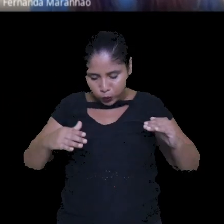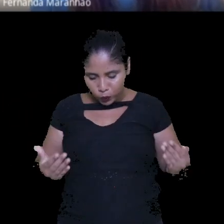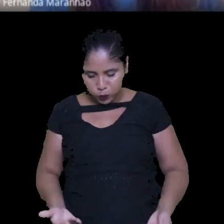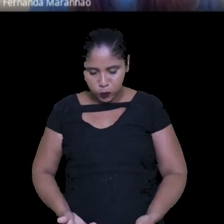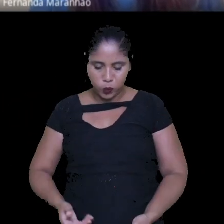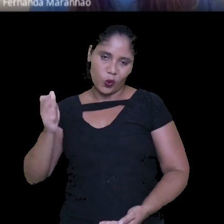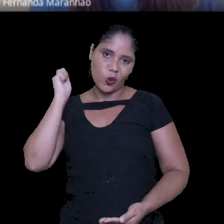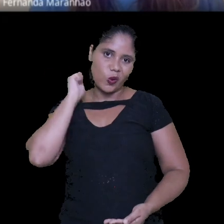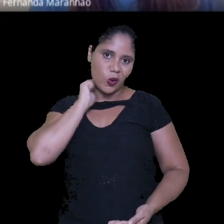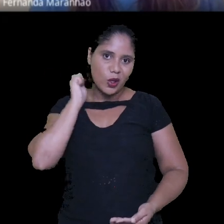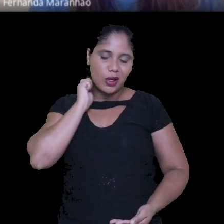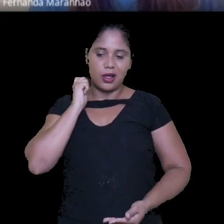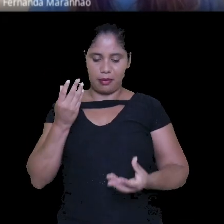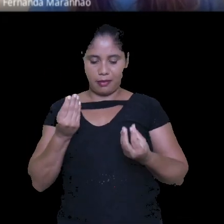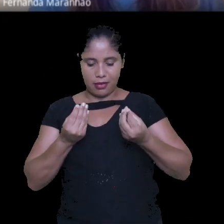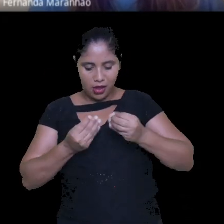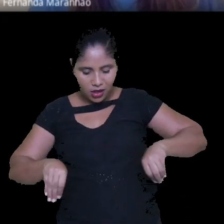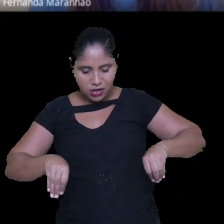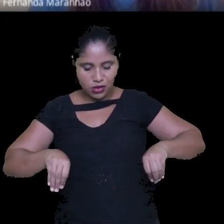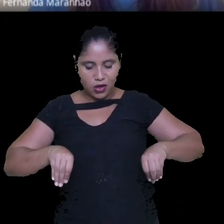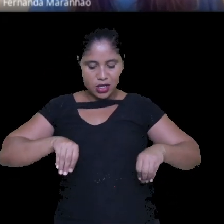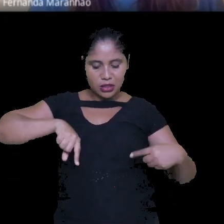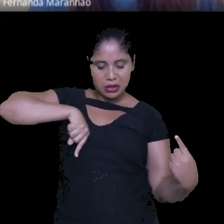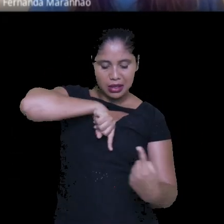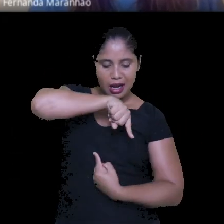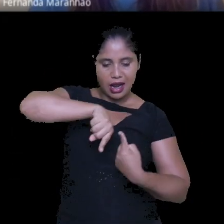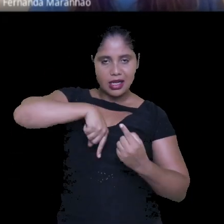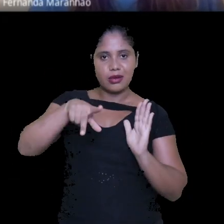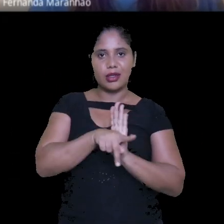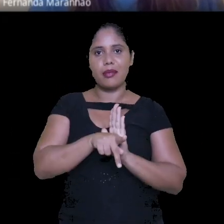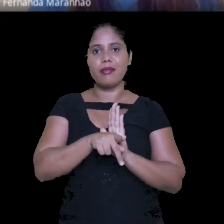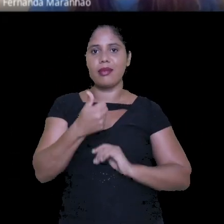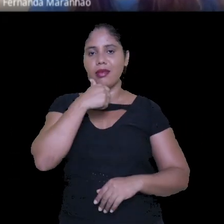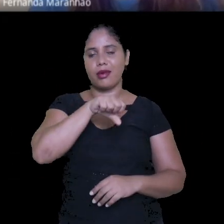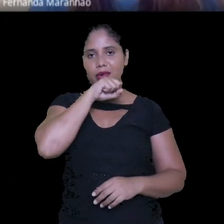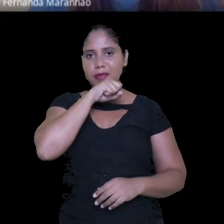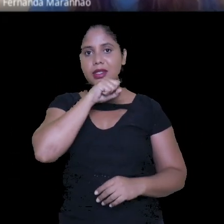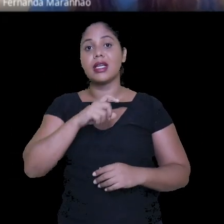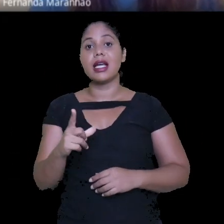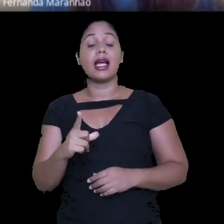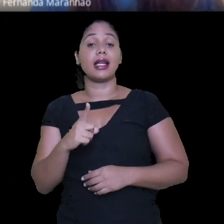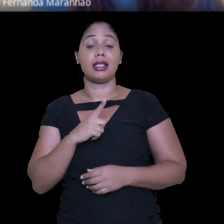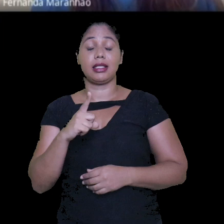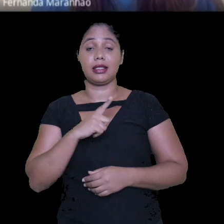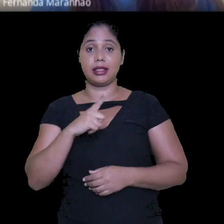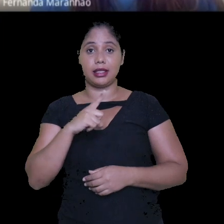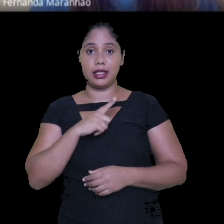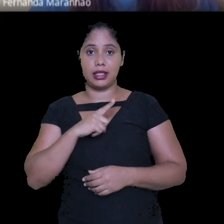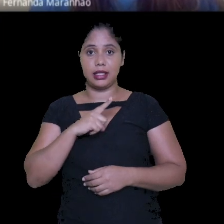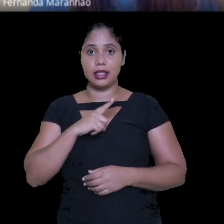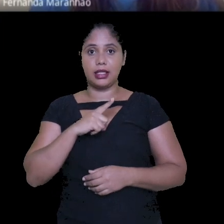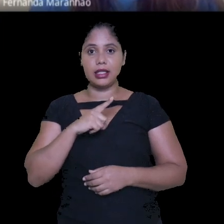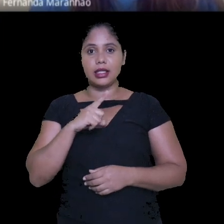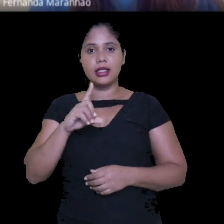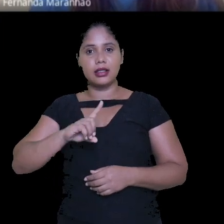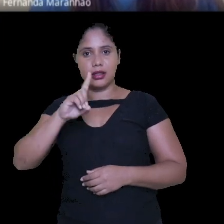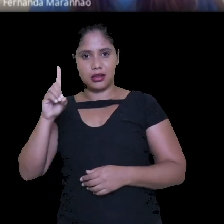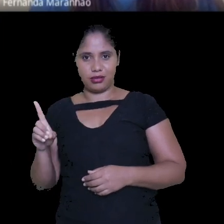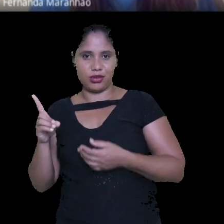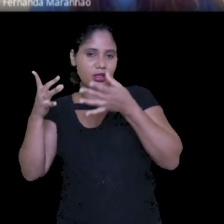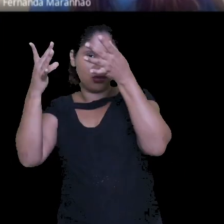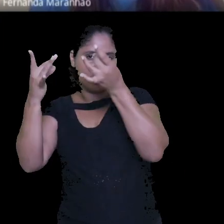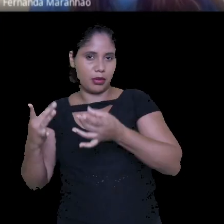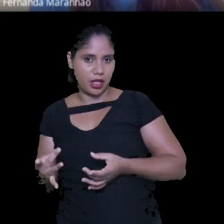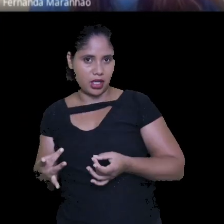e também há uma limitação da liberação do fator de crescimento angiogênico placentário. Então, nesse processo,